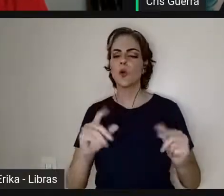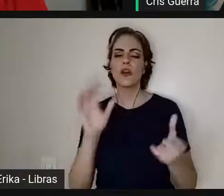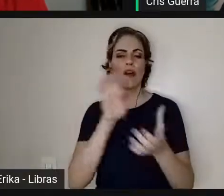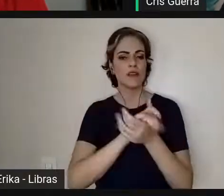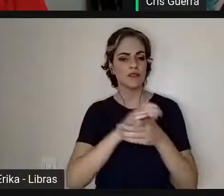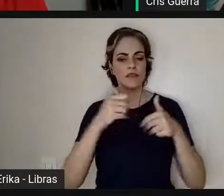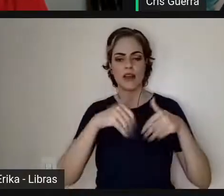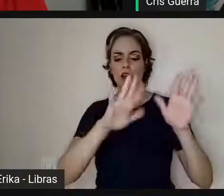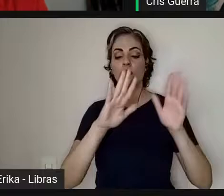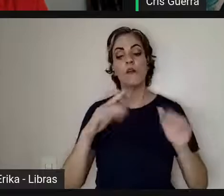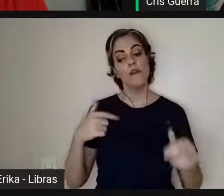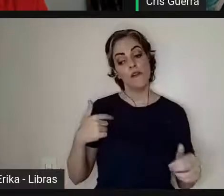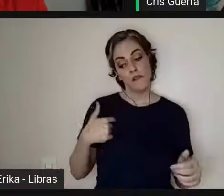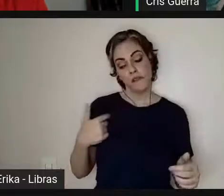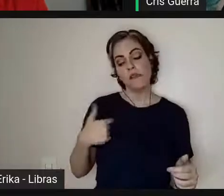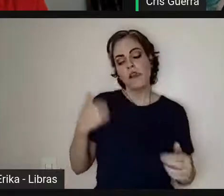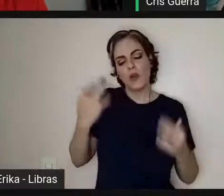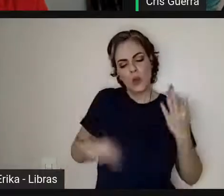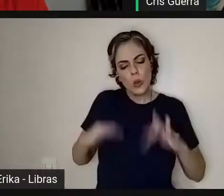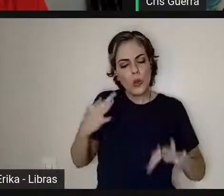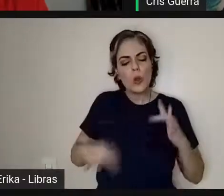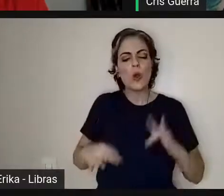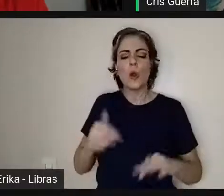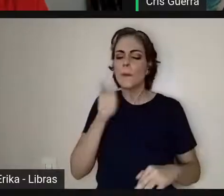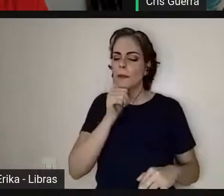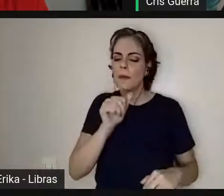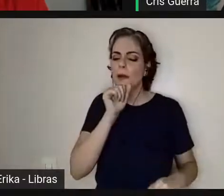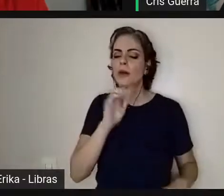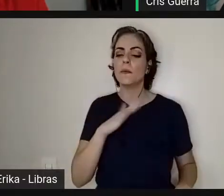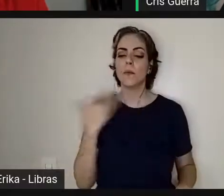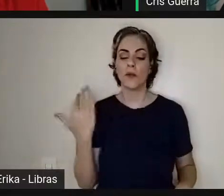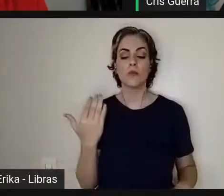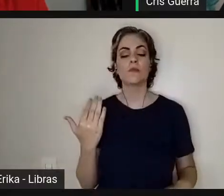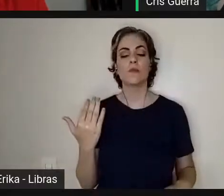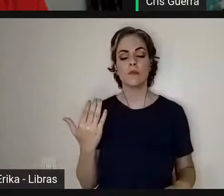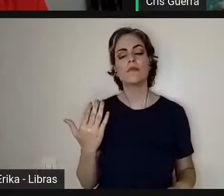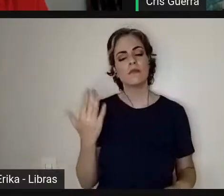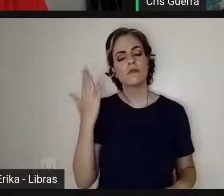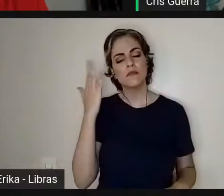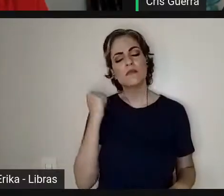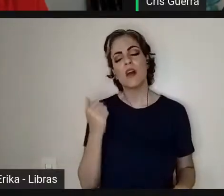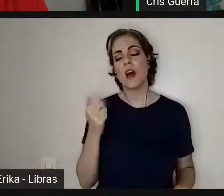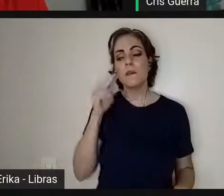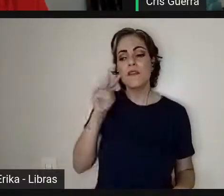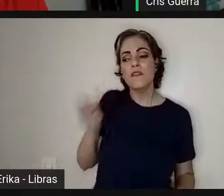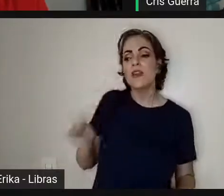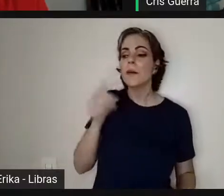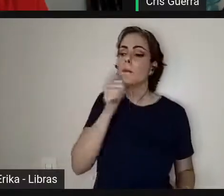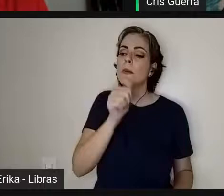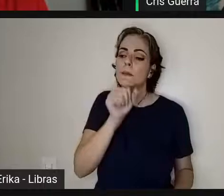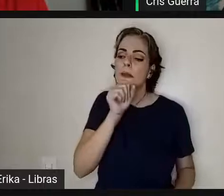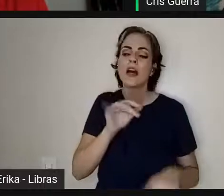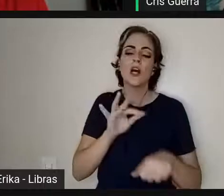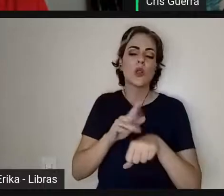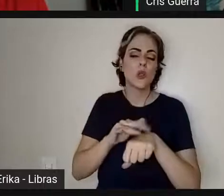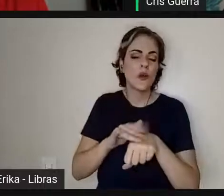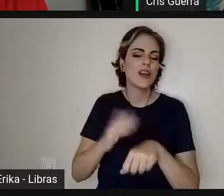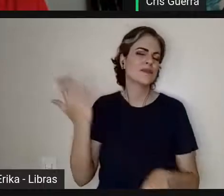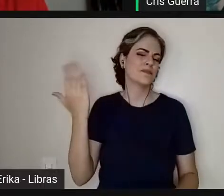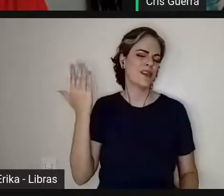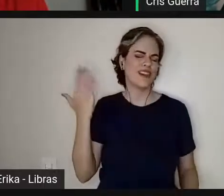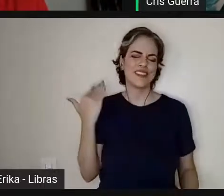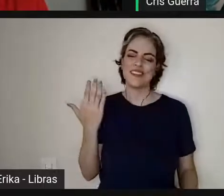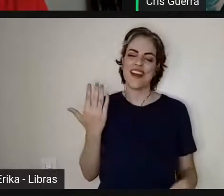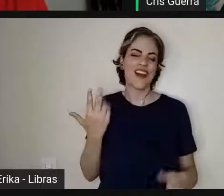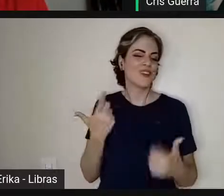outro lado, apesar dessa dor muito grande, né, eu falo que a gente viu uma mãe doente, naquela época não era tão